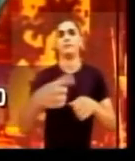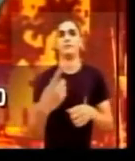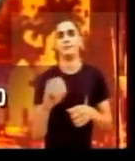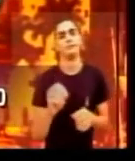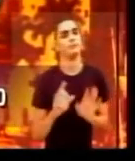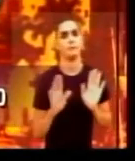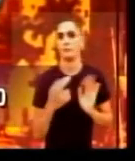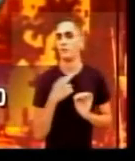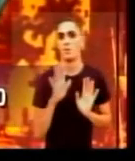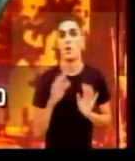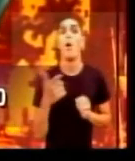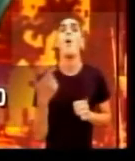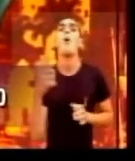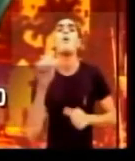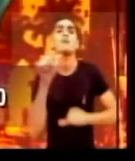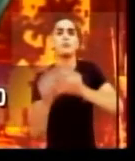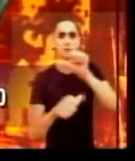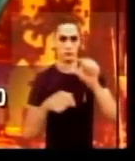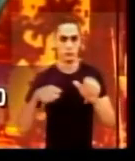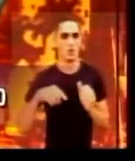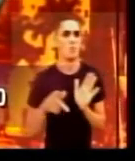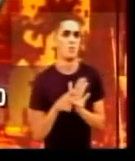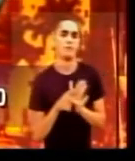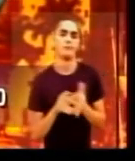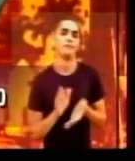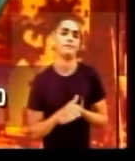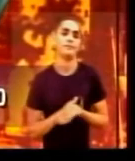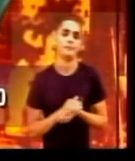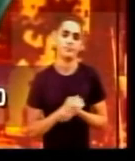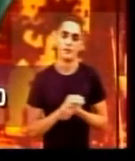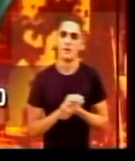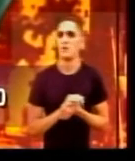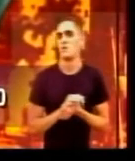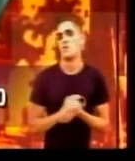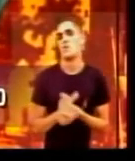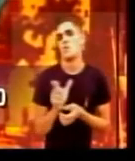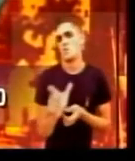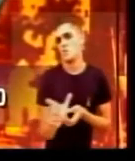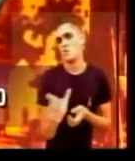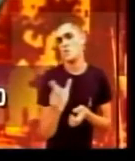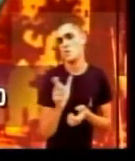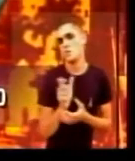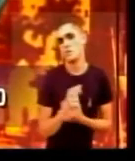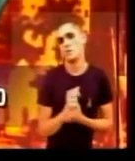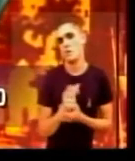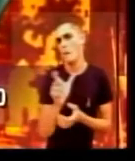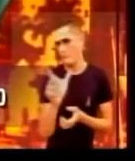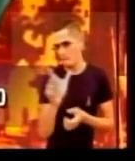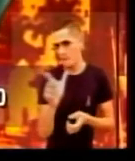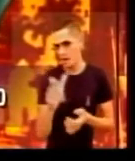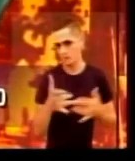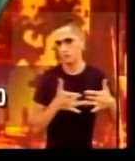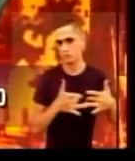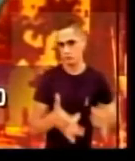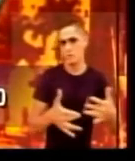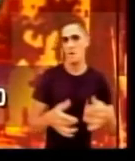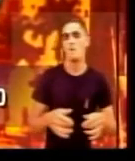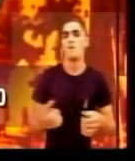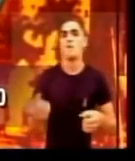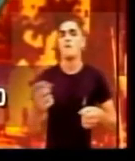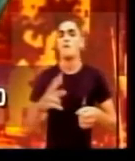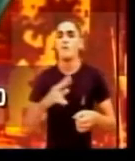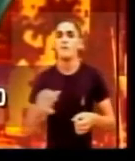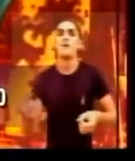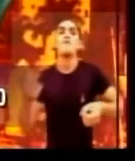Uma outra alteração que a gente teve foi referente ao passe gratidão. Vai voltar a valer, no período integral,